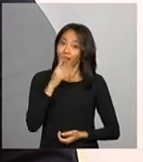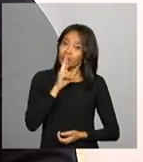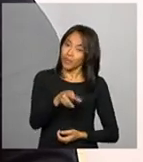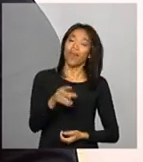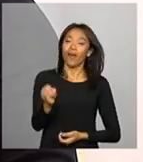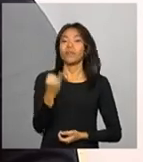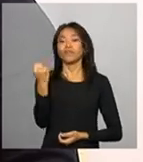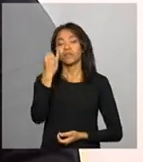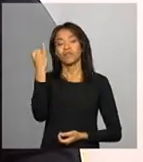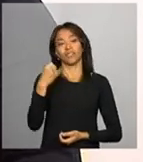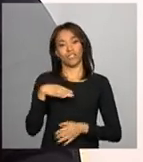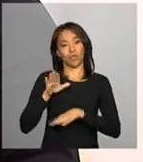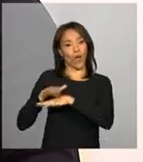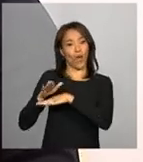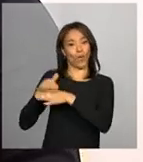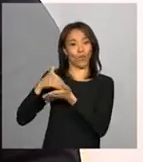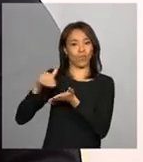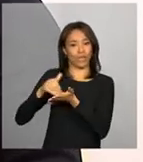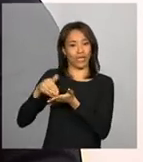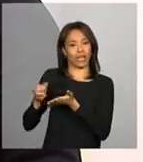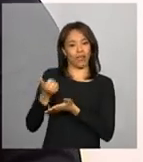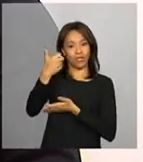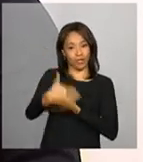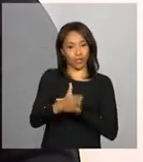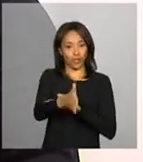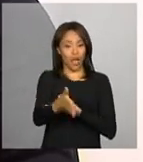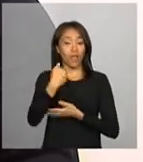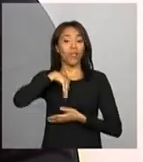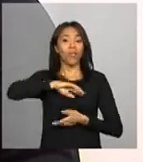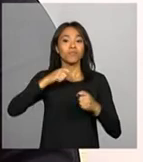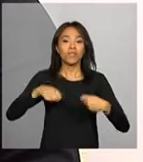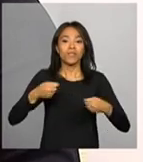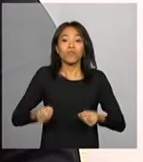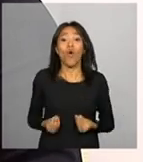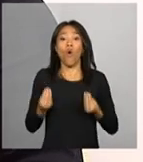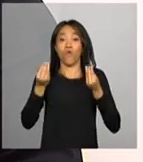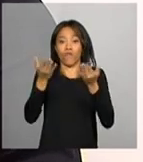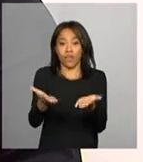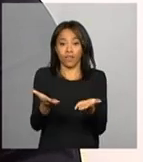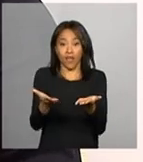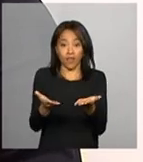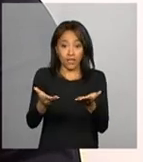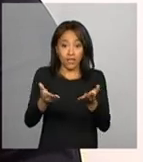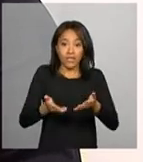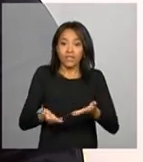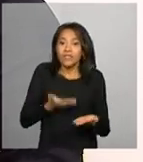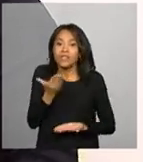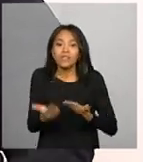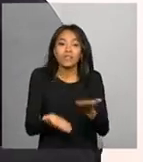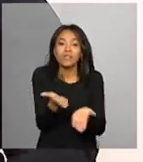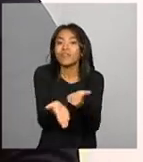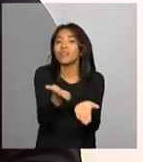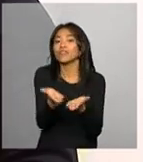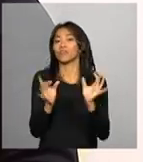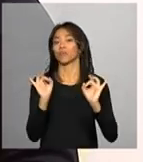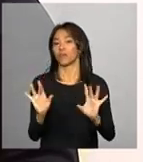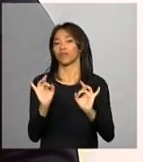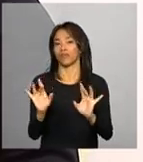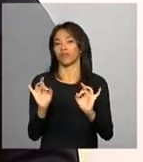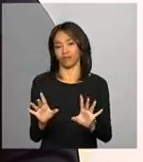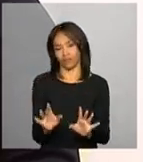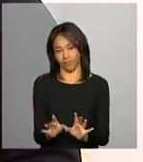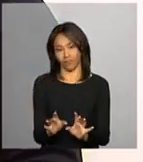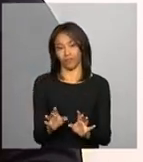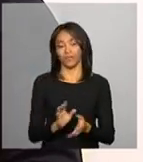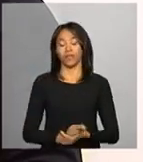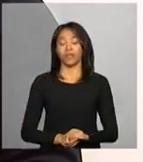secretário Valdemar falou nós temos que fazer ofertas com qualidades né e eu esqueci de me dizer ainda bem que você já tomou